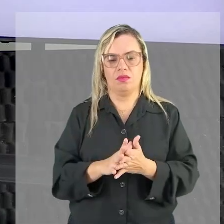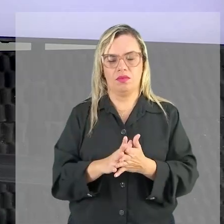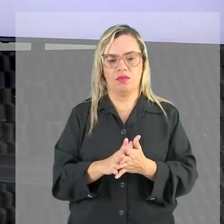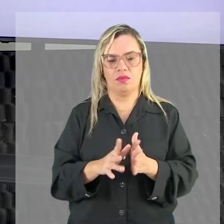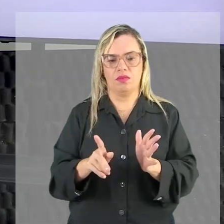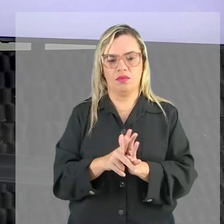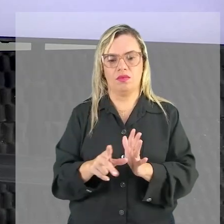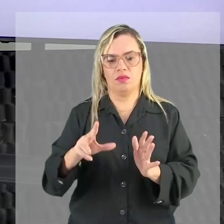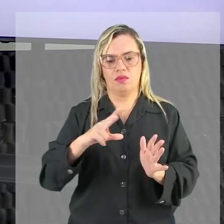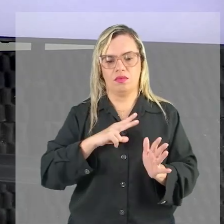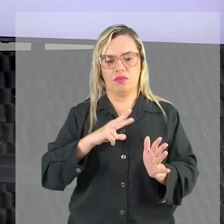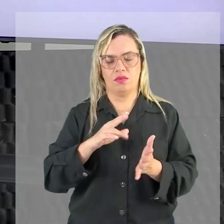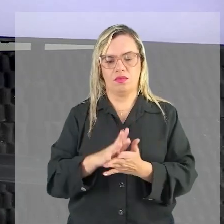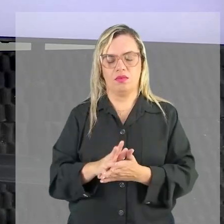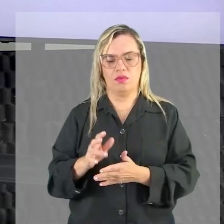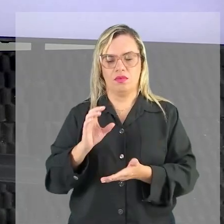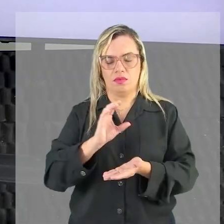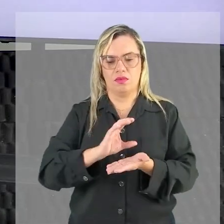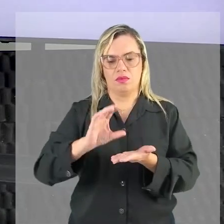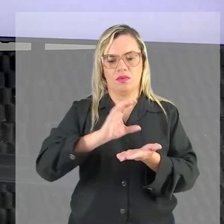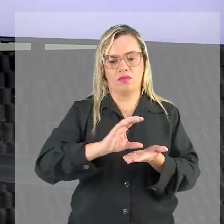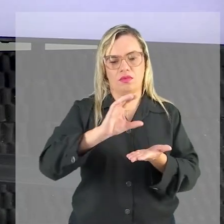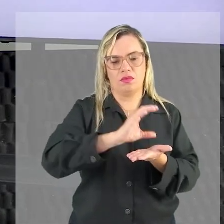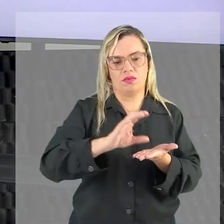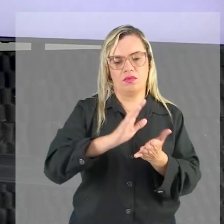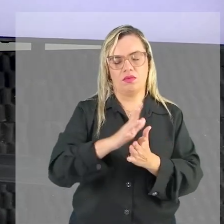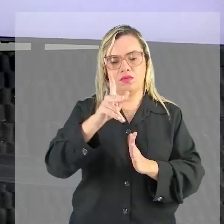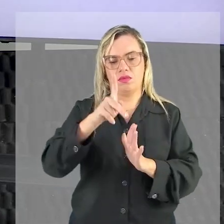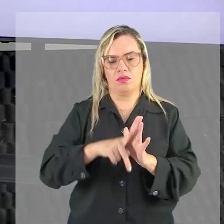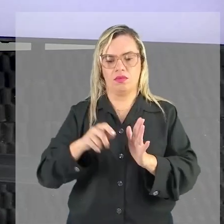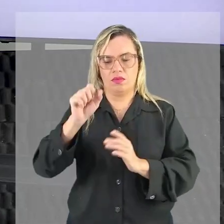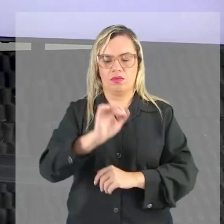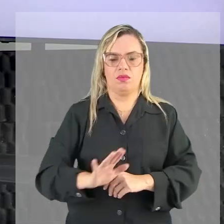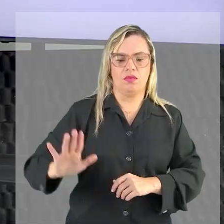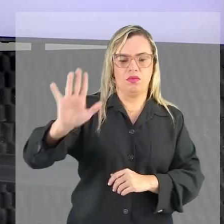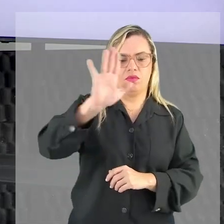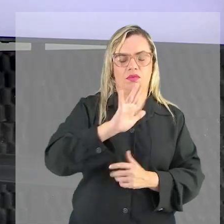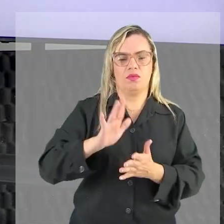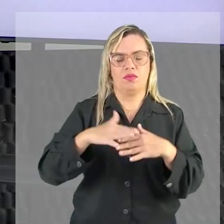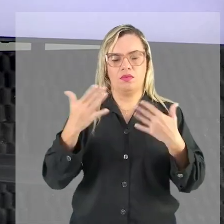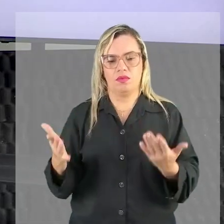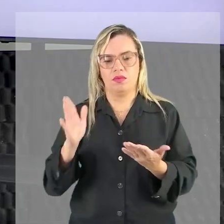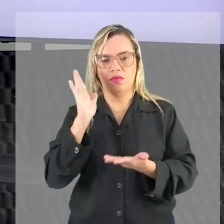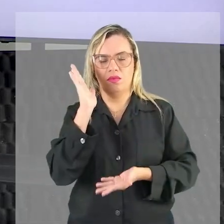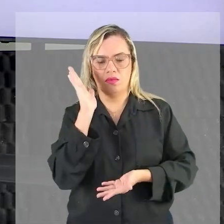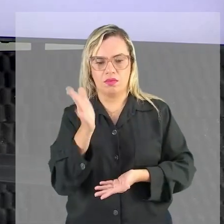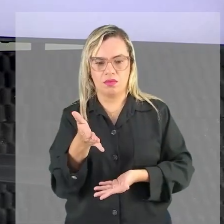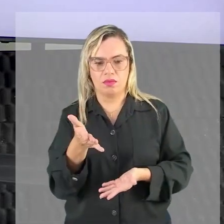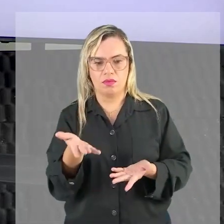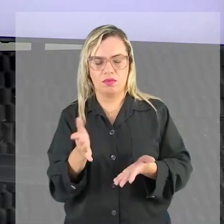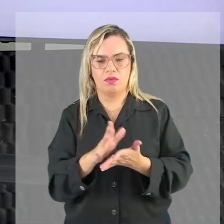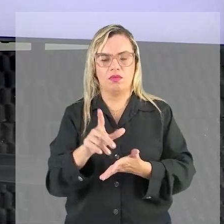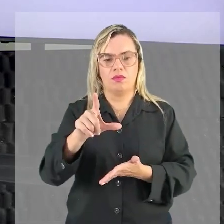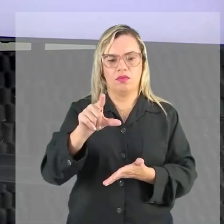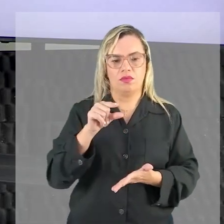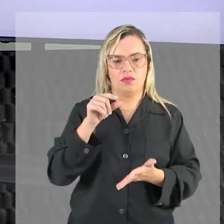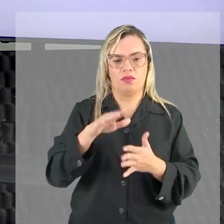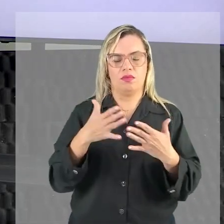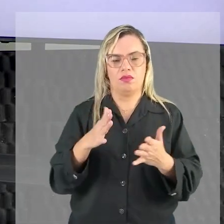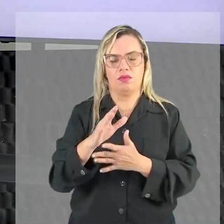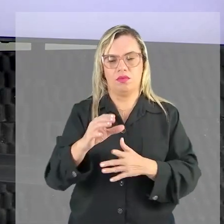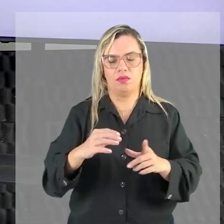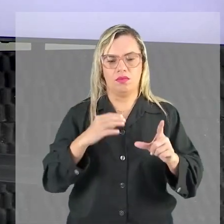questões de destinar verbas e tal, para programas nacionais. Então, a gente já vai descartando.